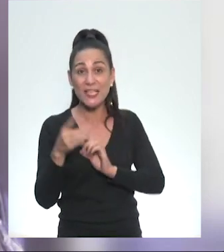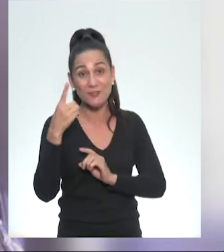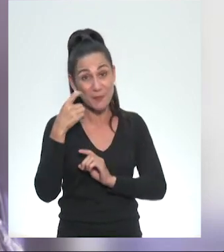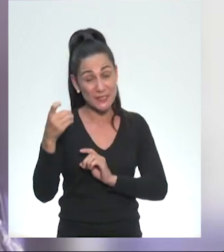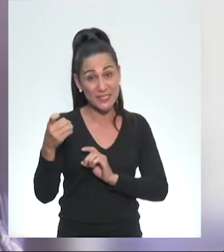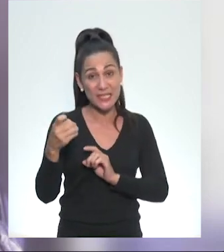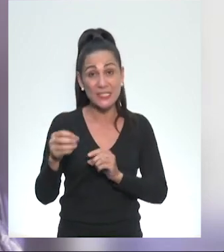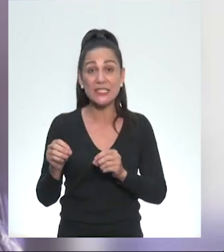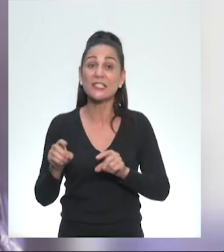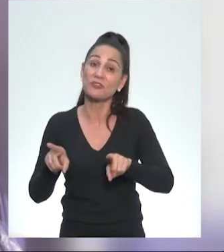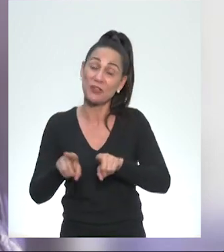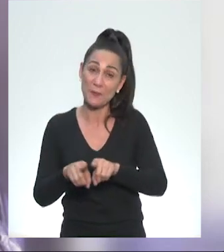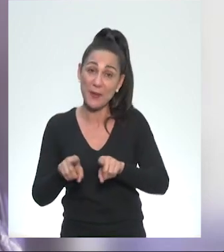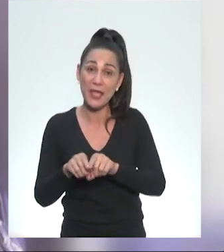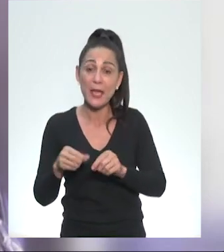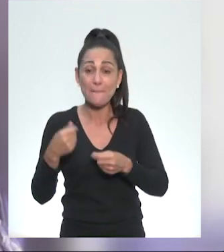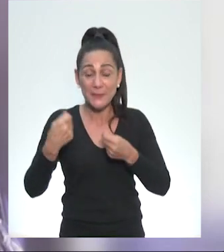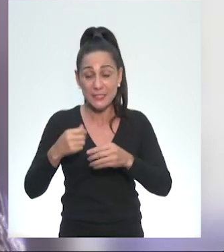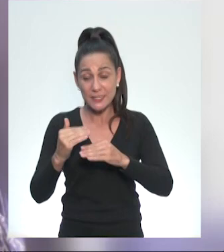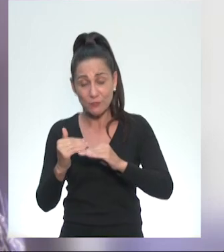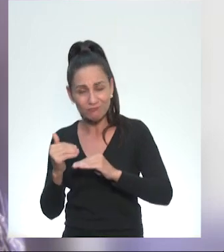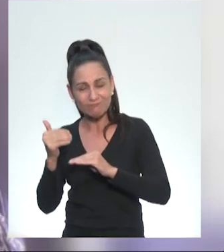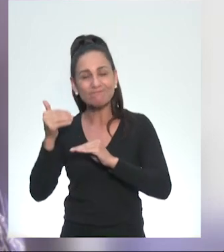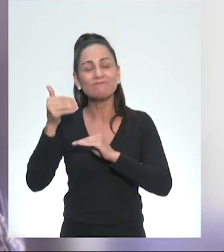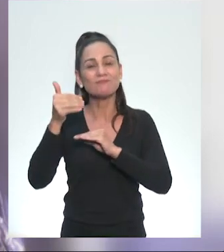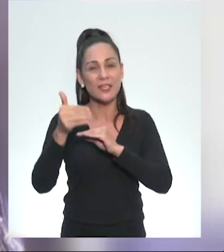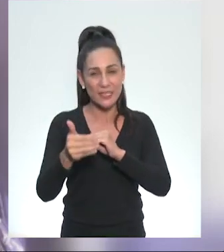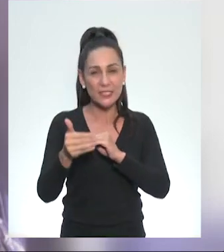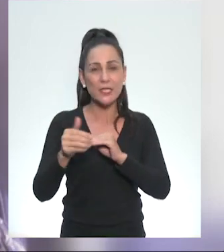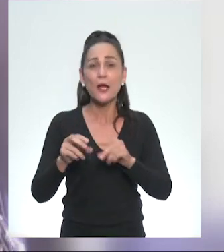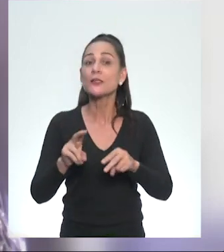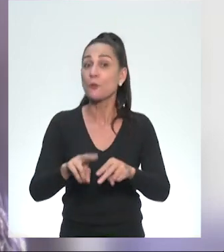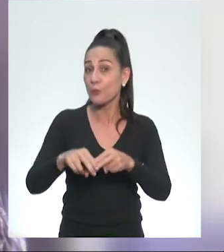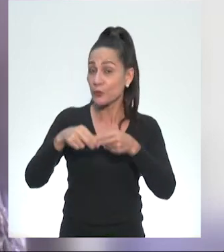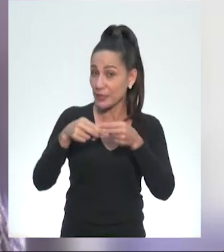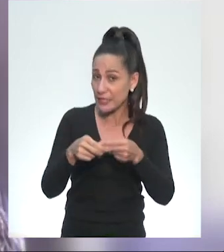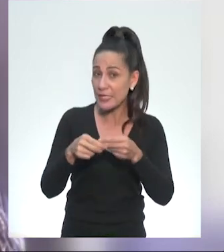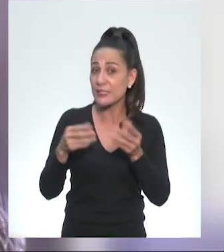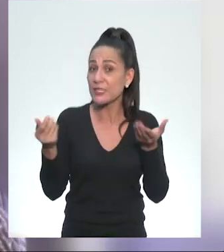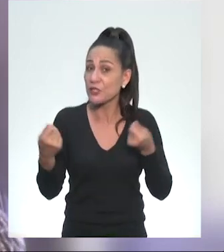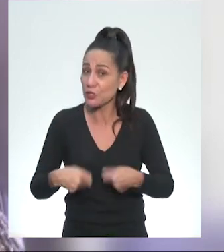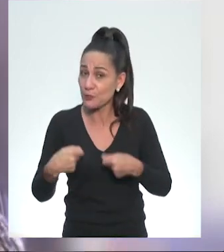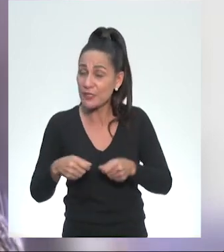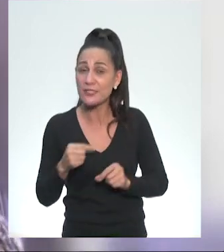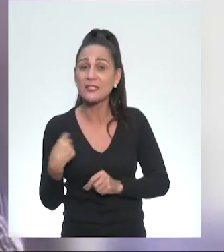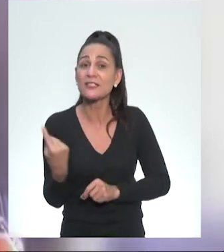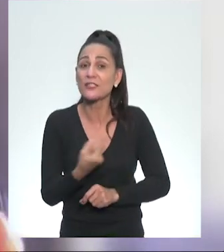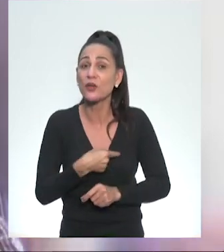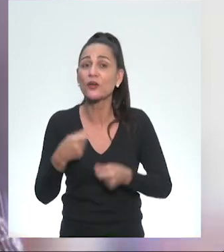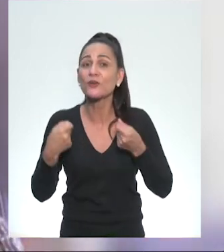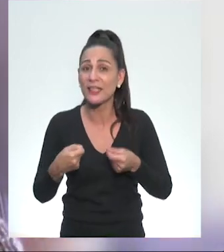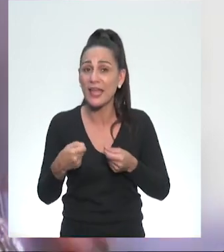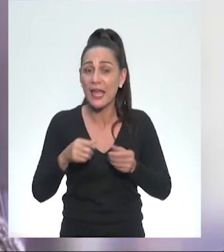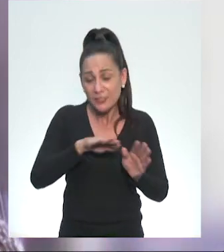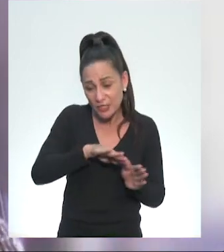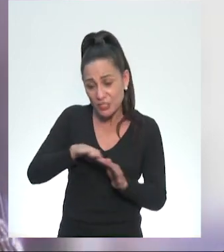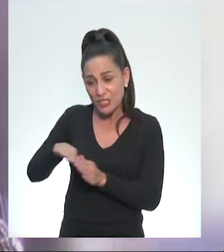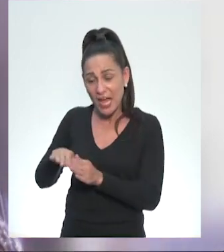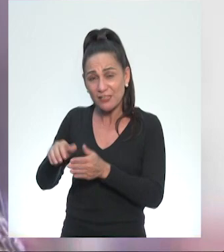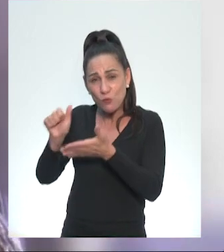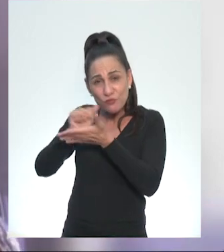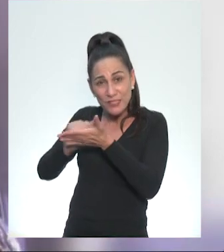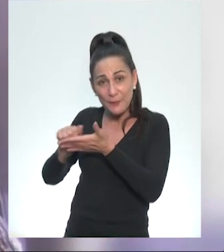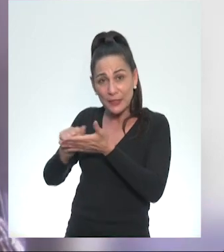precisa saber que precisamos ir além. E aí, para isso, a gente precisa deixar os